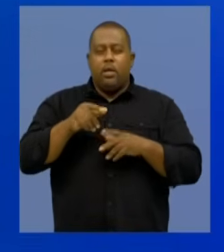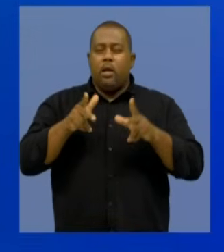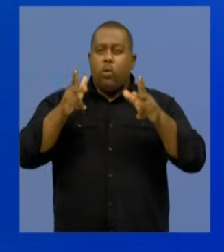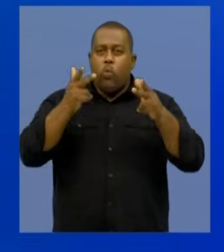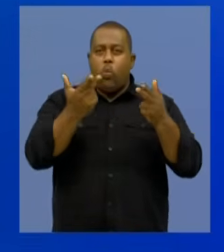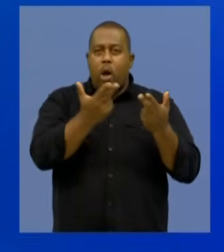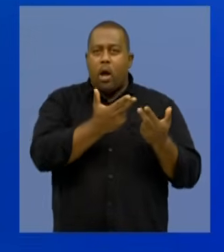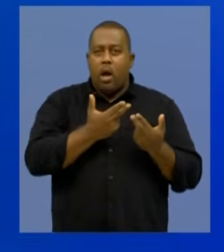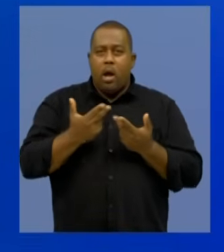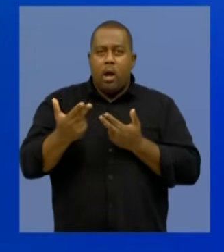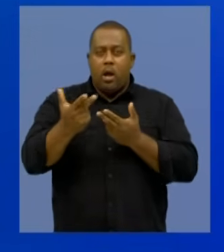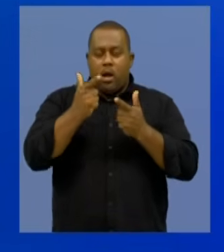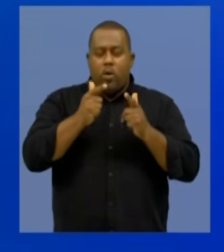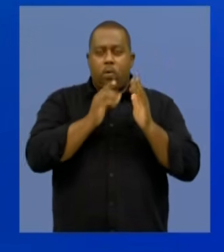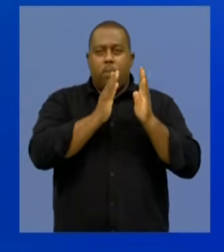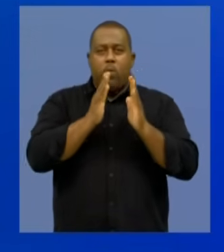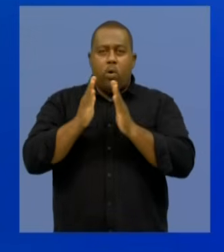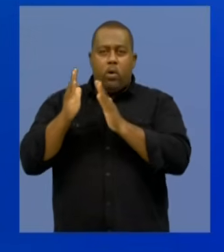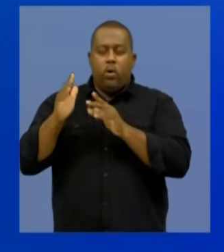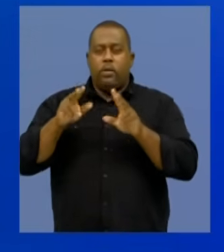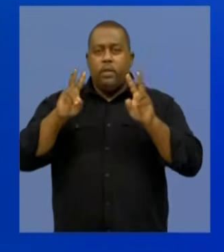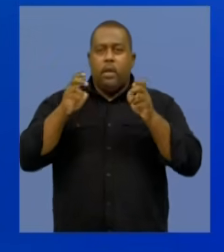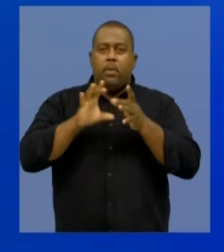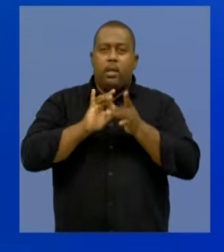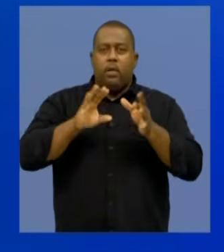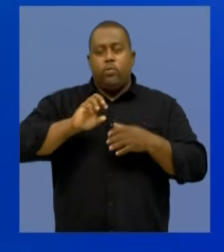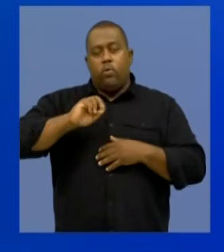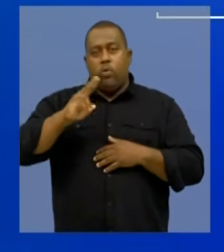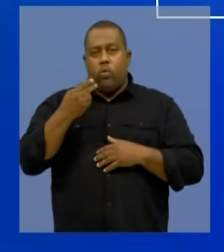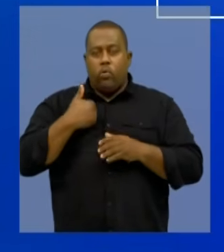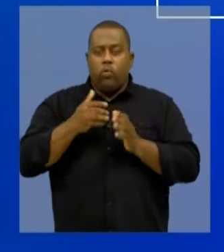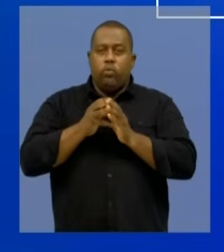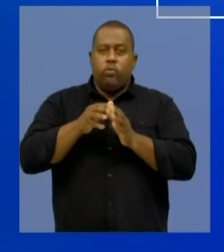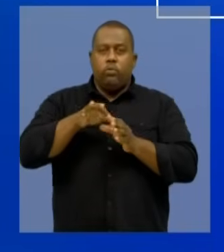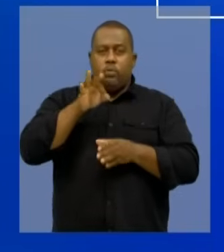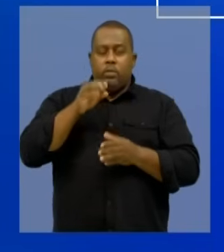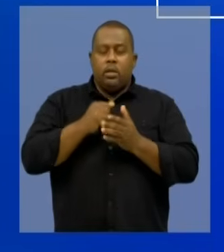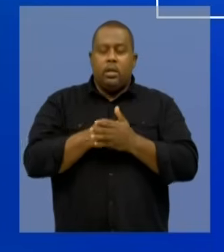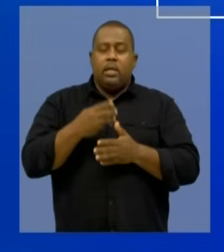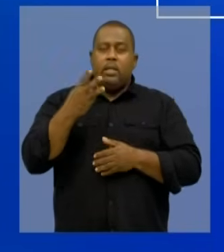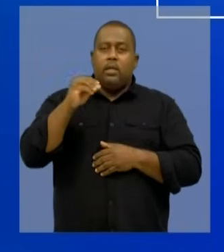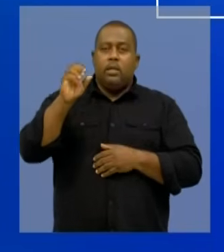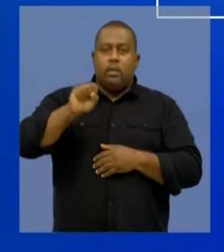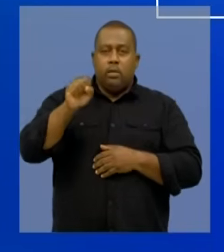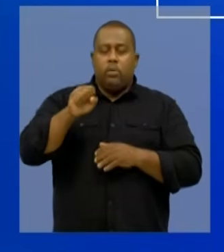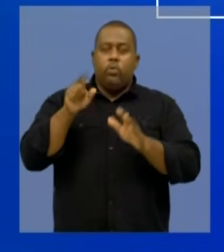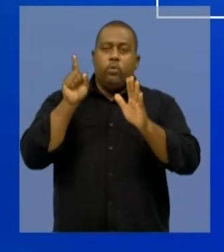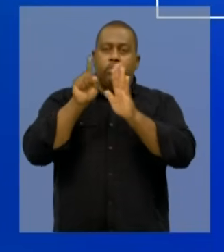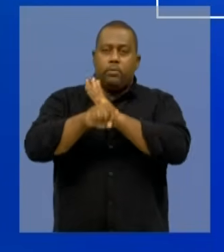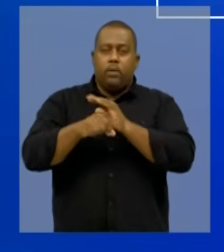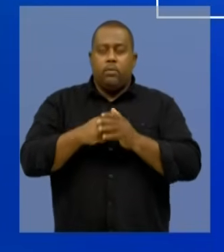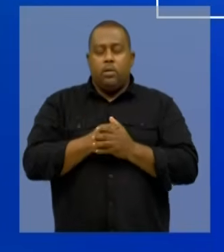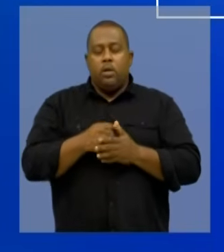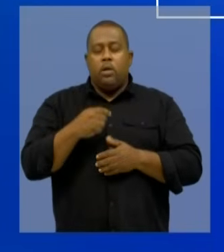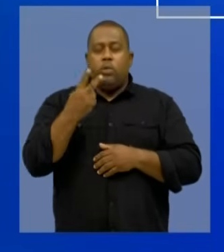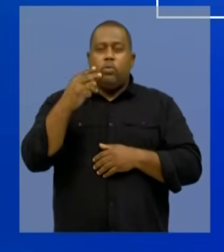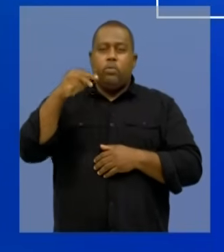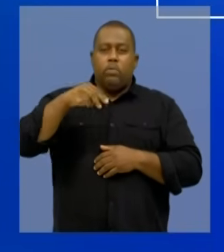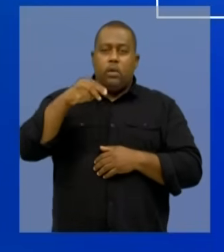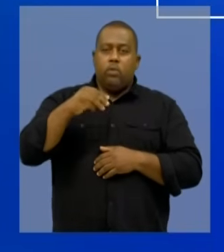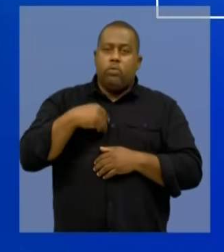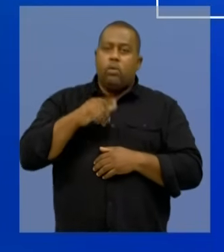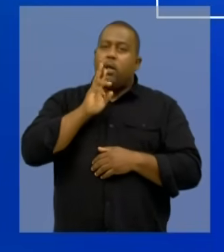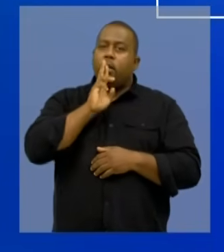mesmo em todos os blocos de tema livre ou determinado. 30 segundos para fazer a pergunta, 2 minutos